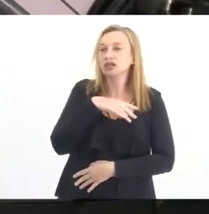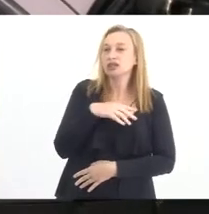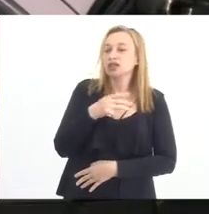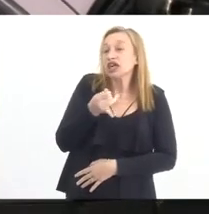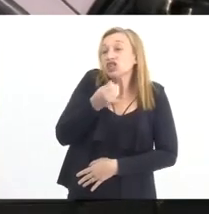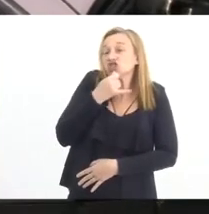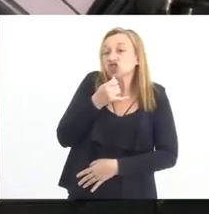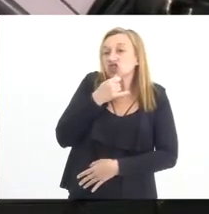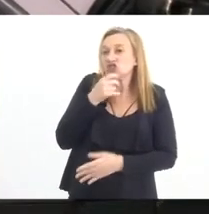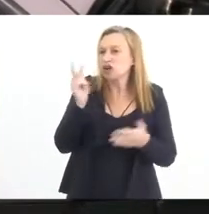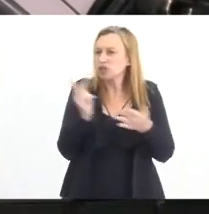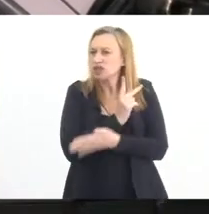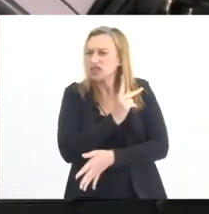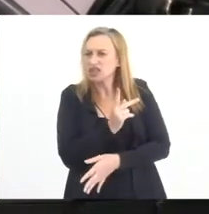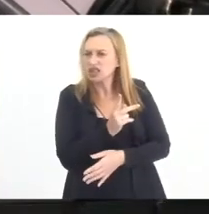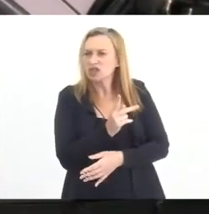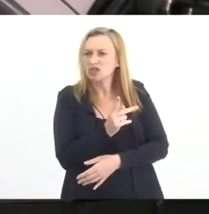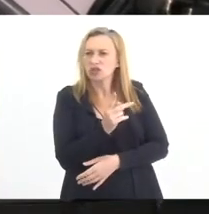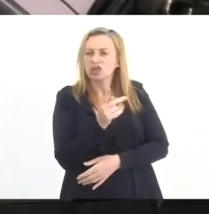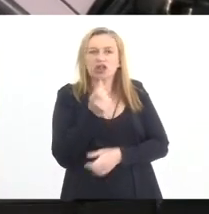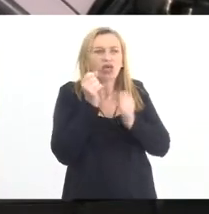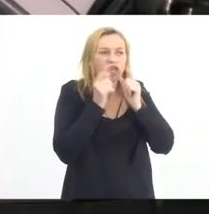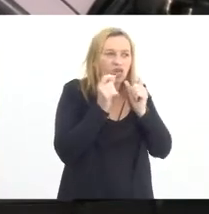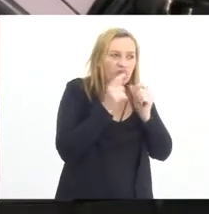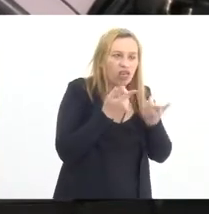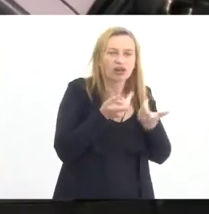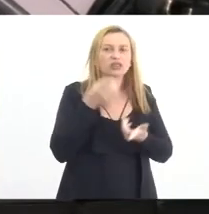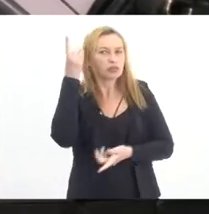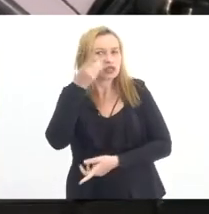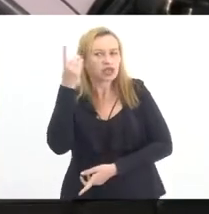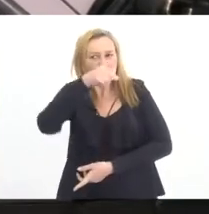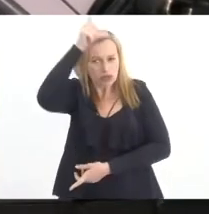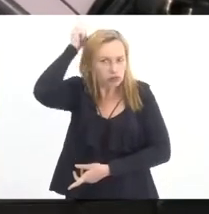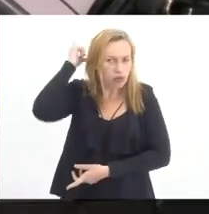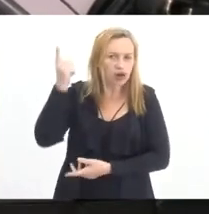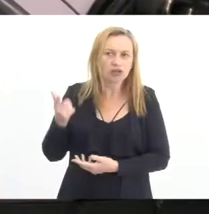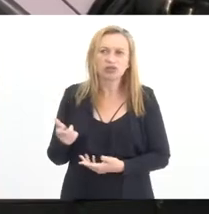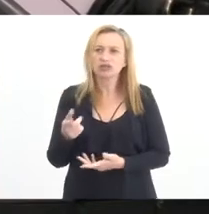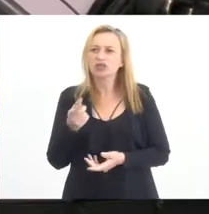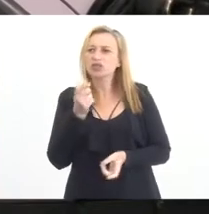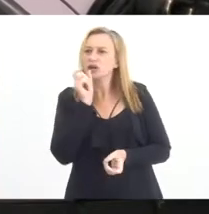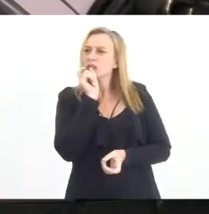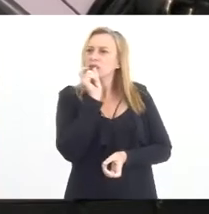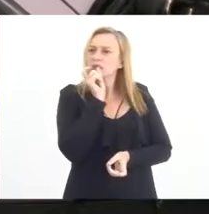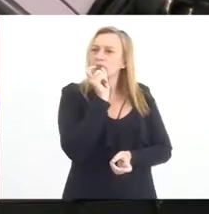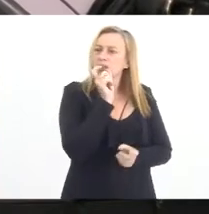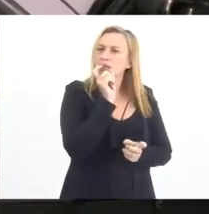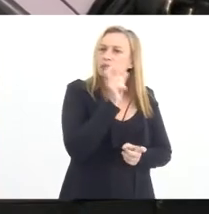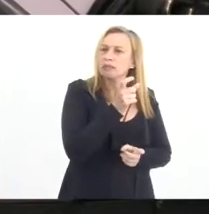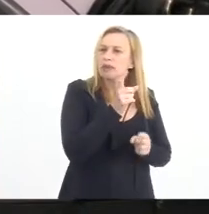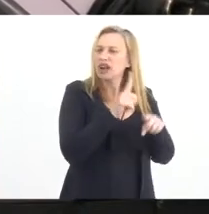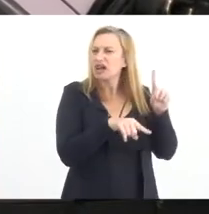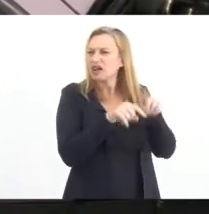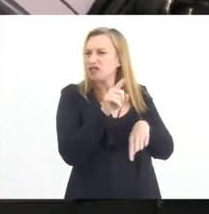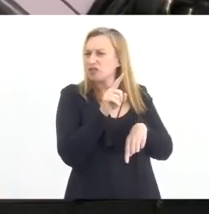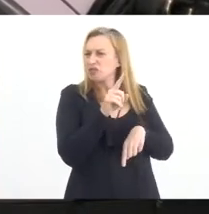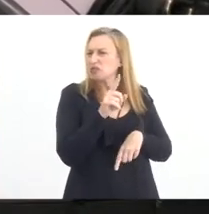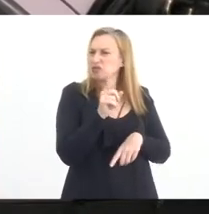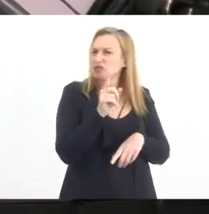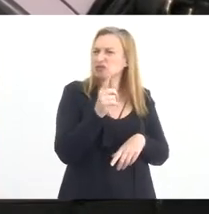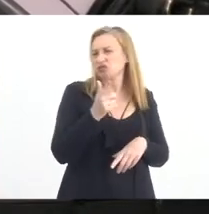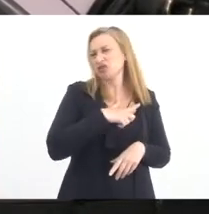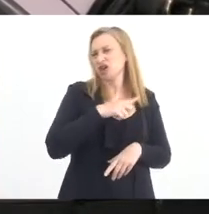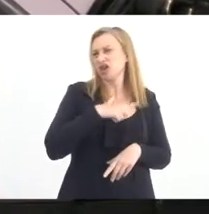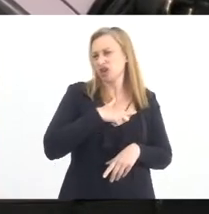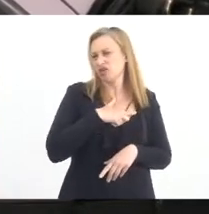plenária. Da vaia do deputado dos Paulo, da forma com que trataram o deputado dos Paulo, com o palavrão que falaram no dos Paulo. Falaram sim que está gravado na